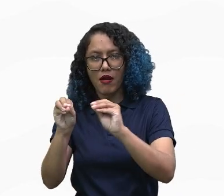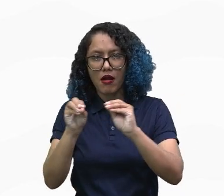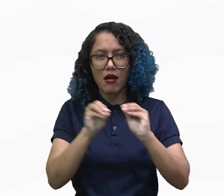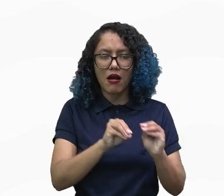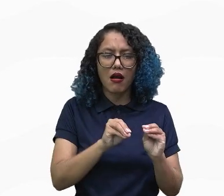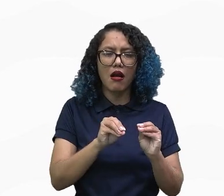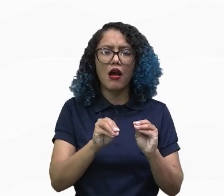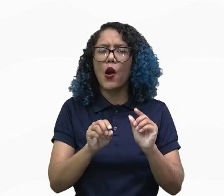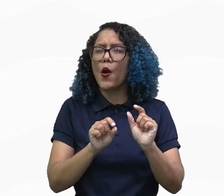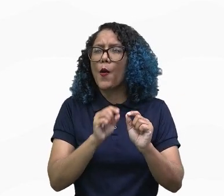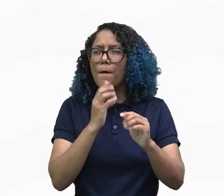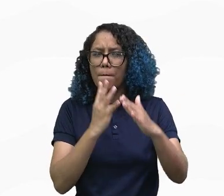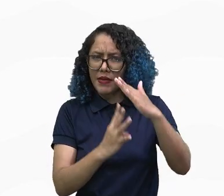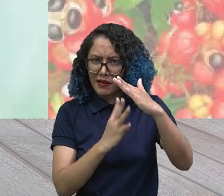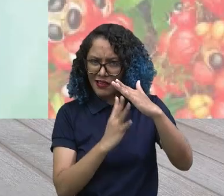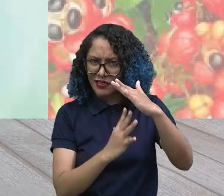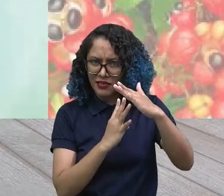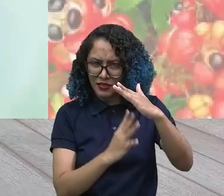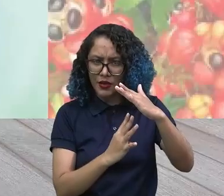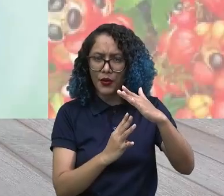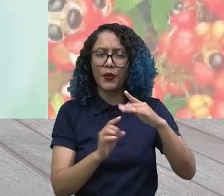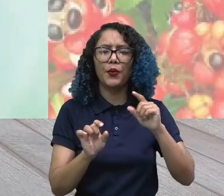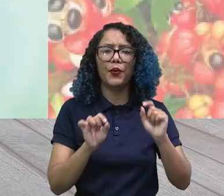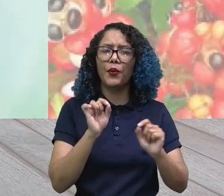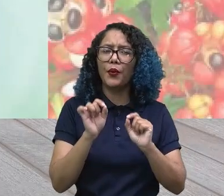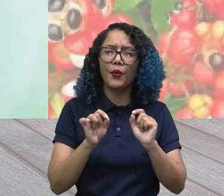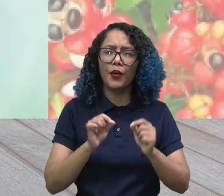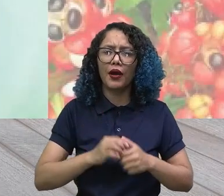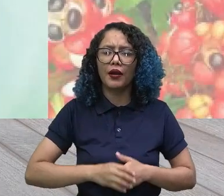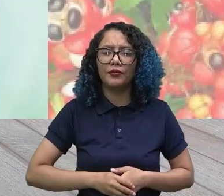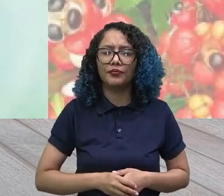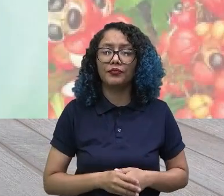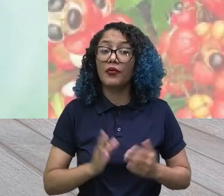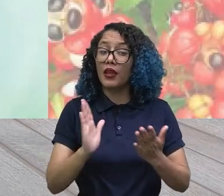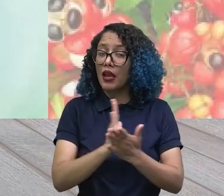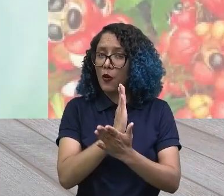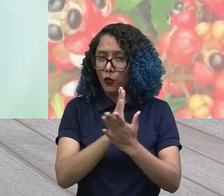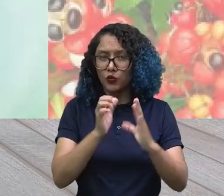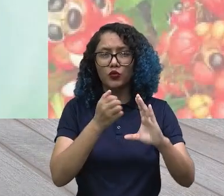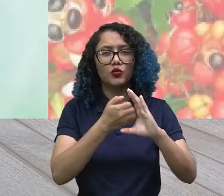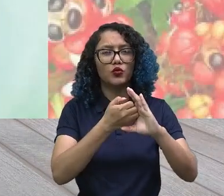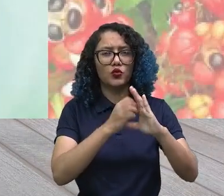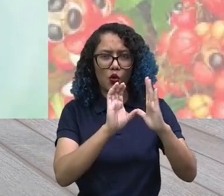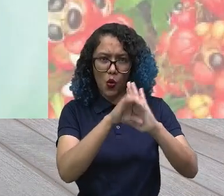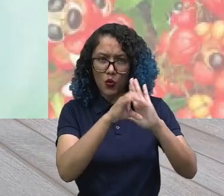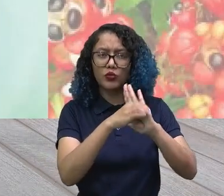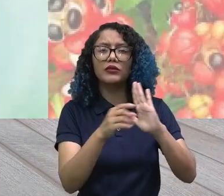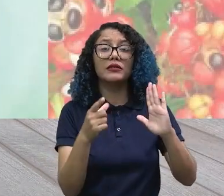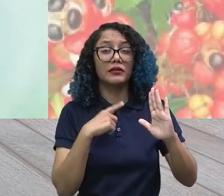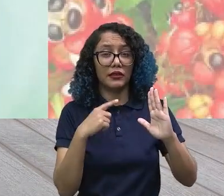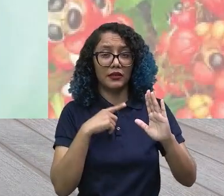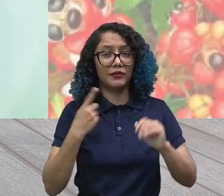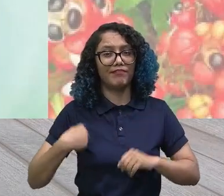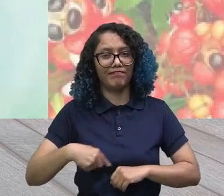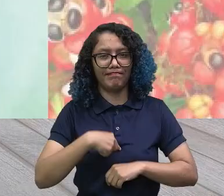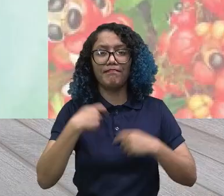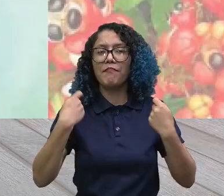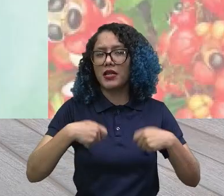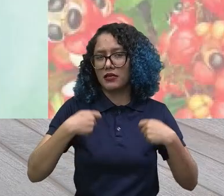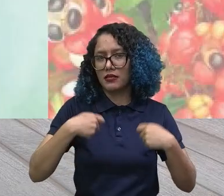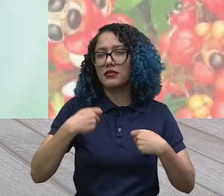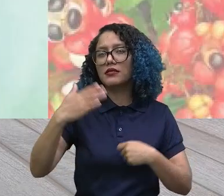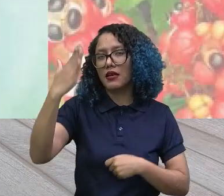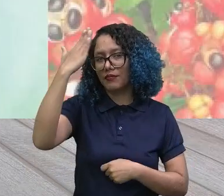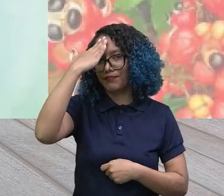de migração, ela acaba colocando para a gente alguns conceitos que a gente também tem que entender, né? E